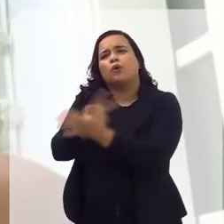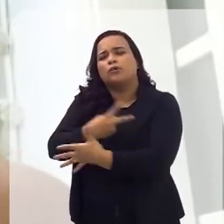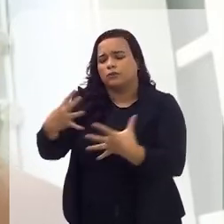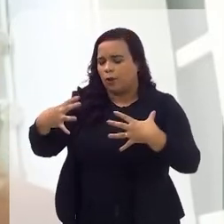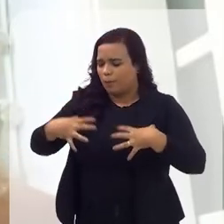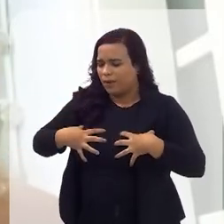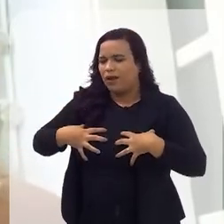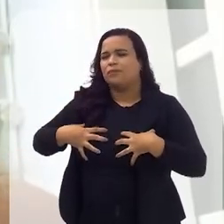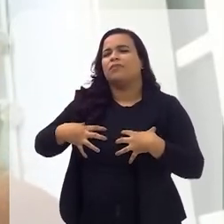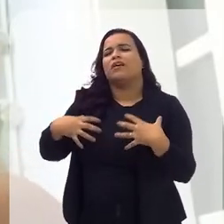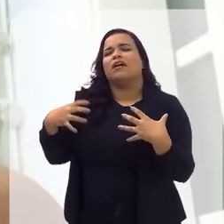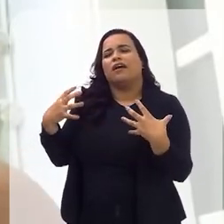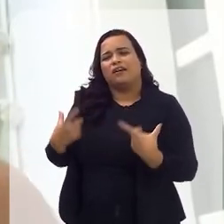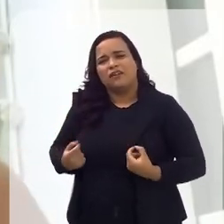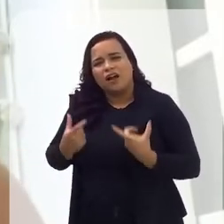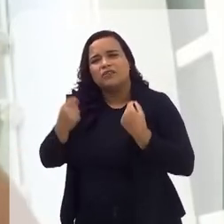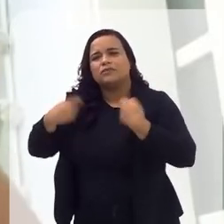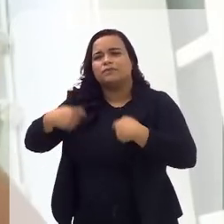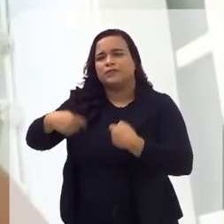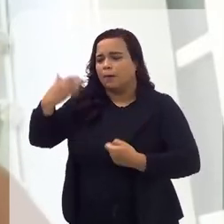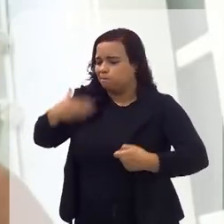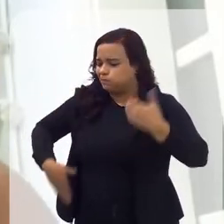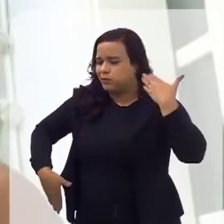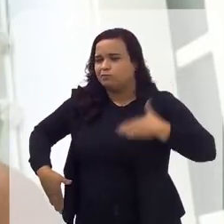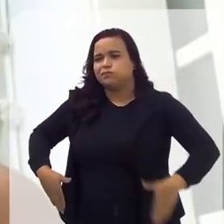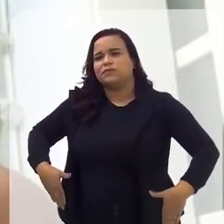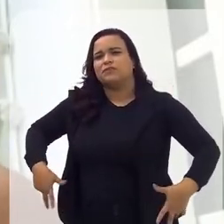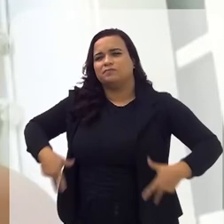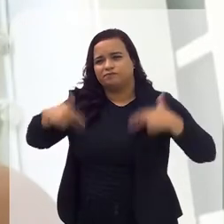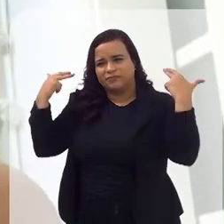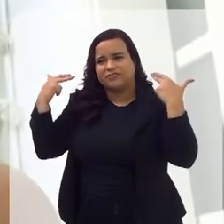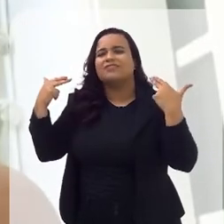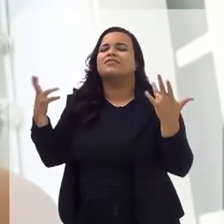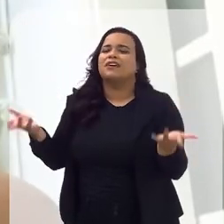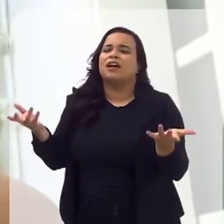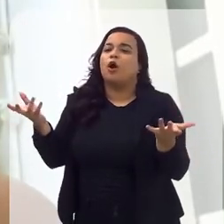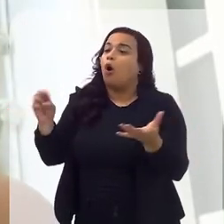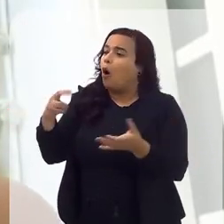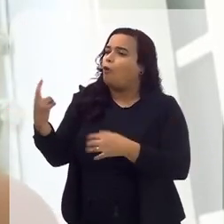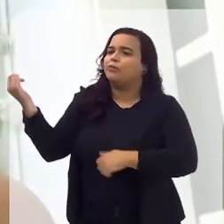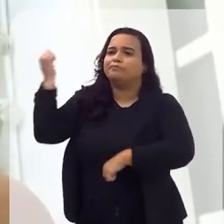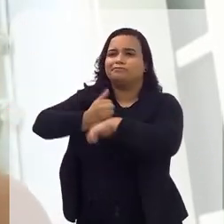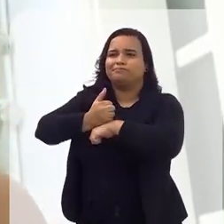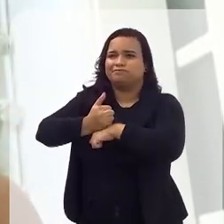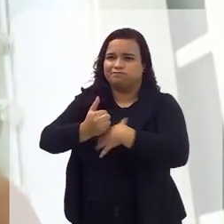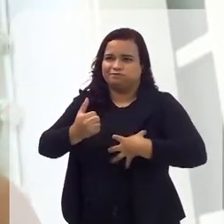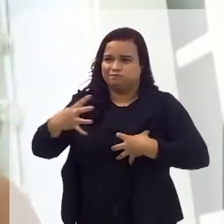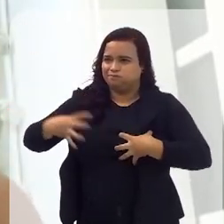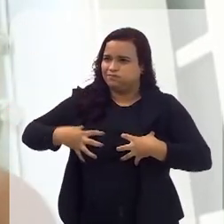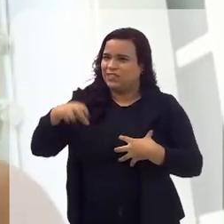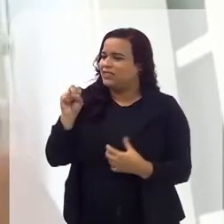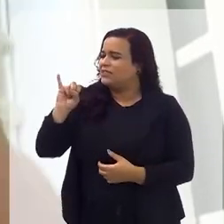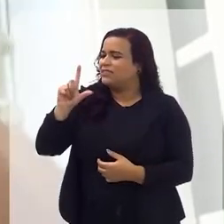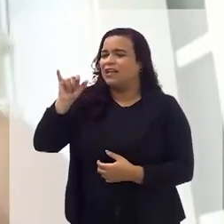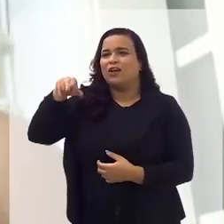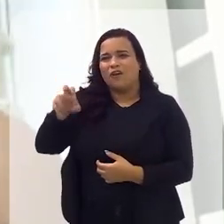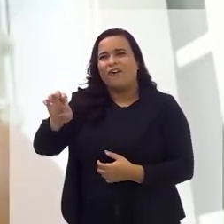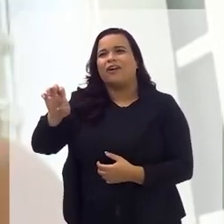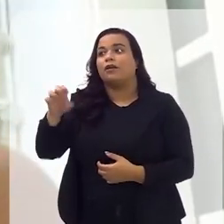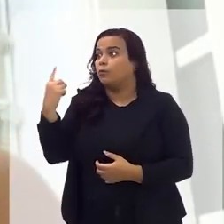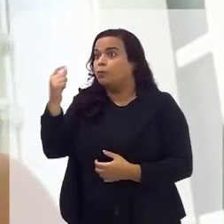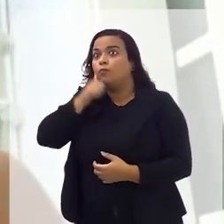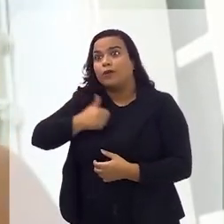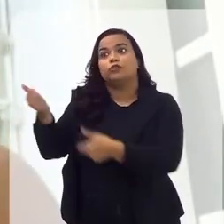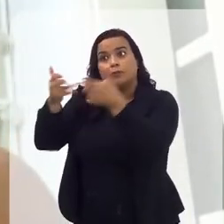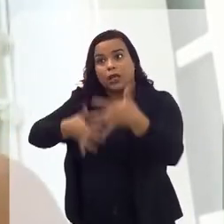passaram às vezes por um câncer de mama, tiveram que fazer a retirada do seio e aí colocam um silicone, teve um caso, né, de uma mulher, por